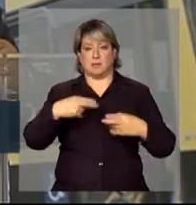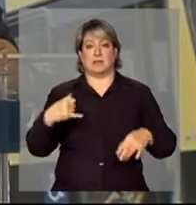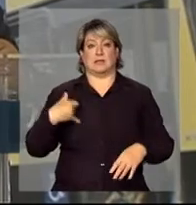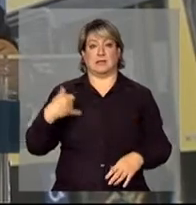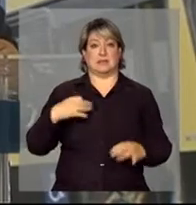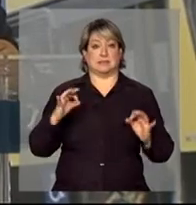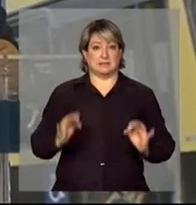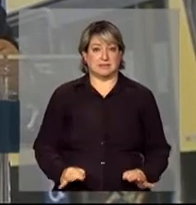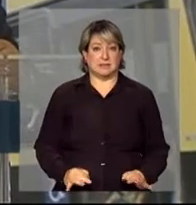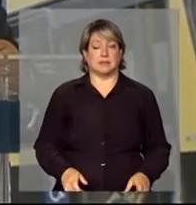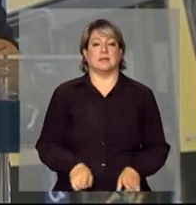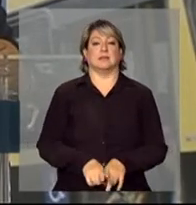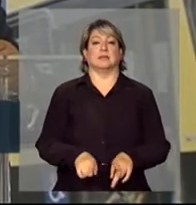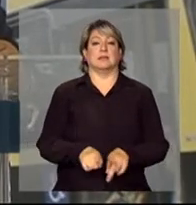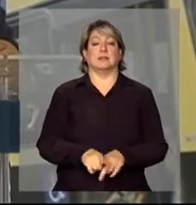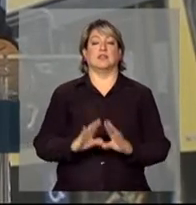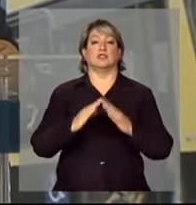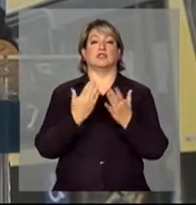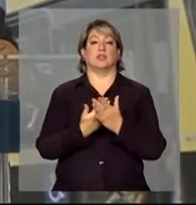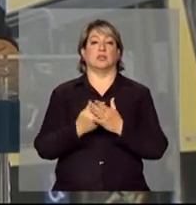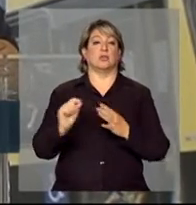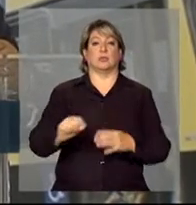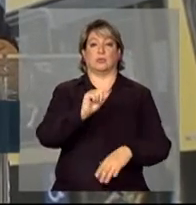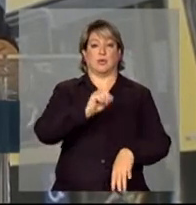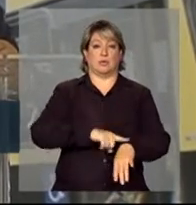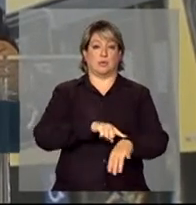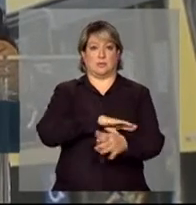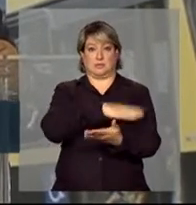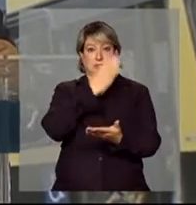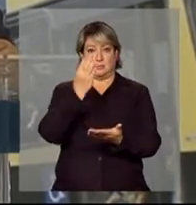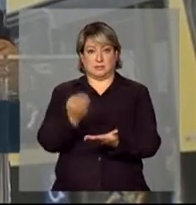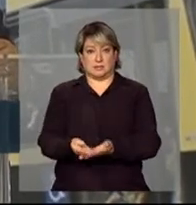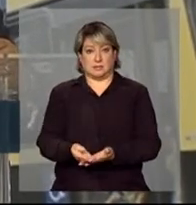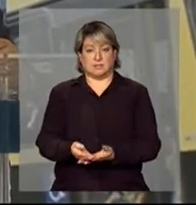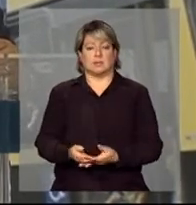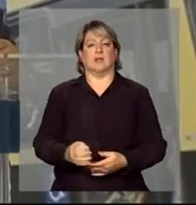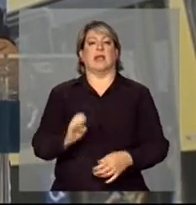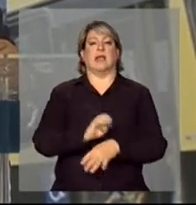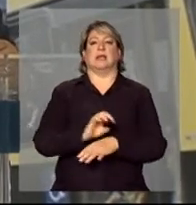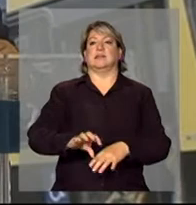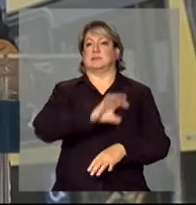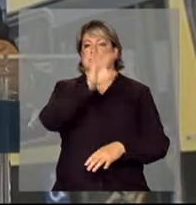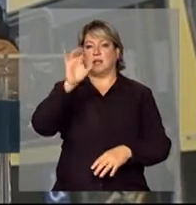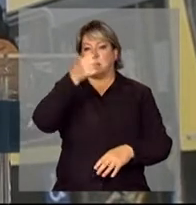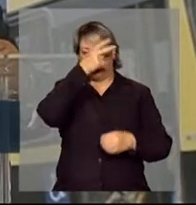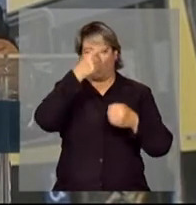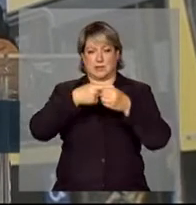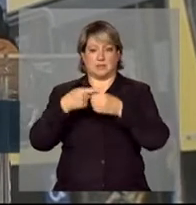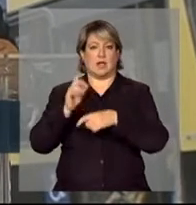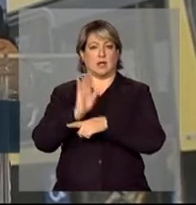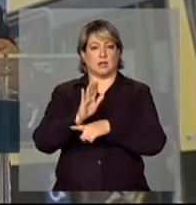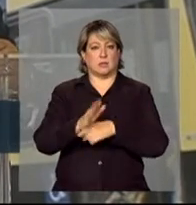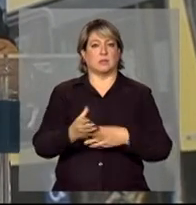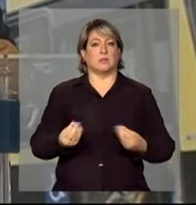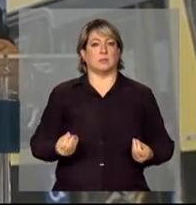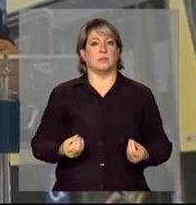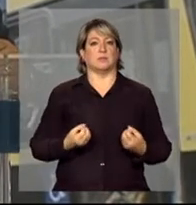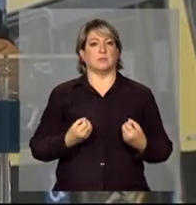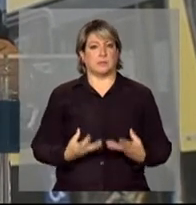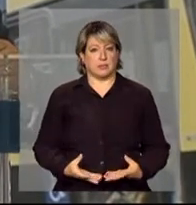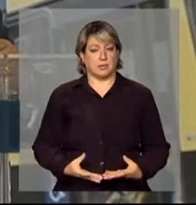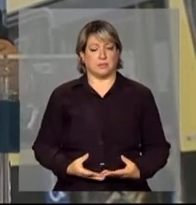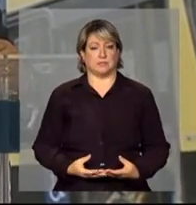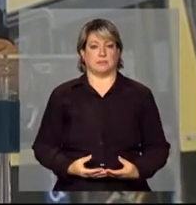relação à questão das escolas em tempo integral, com apoio dos estados e municípios. E, sem